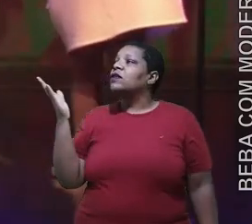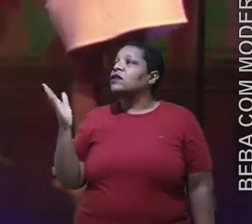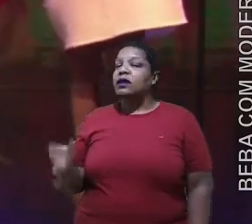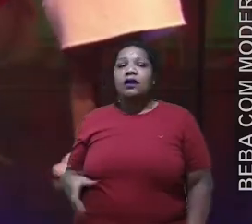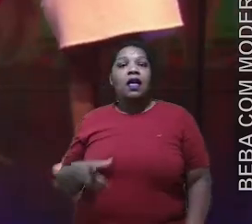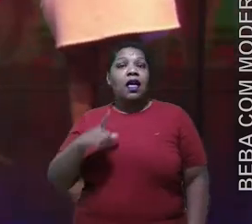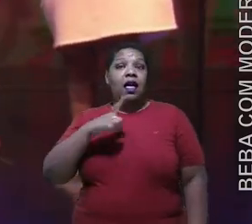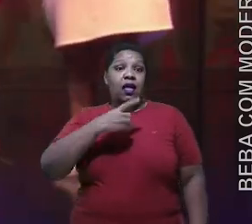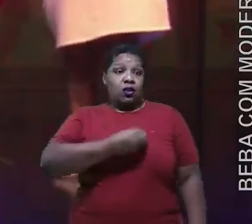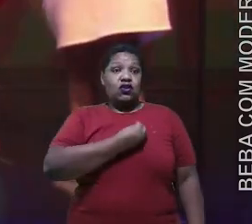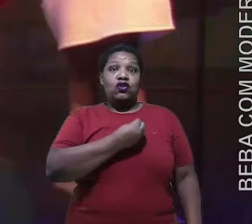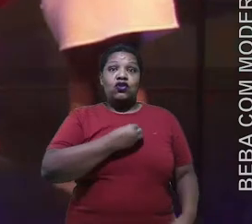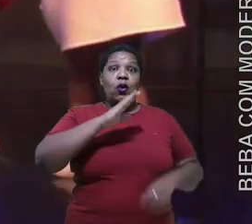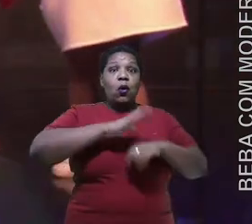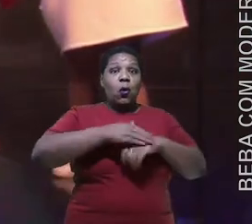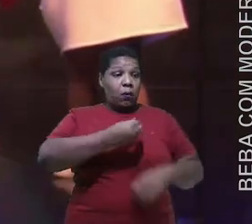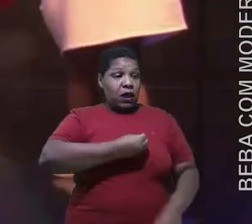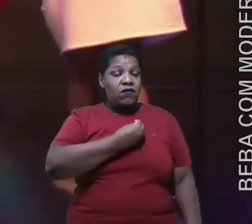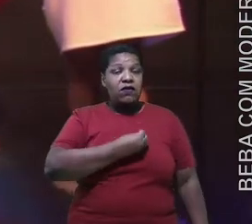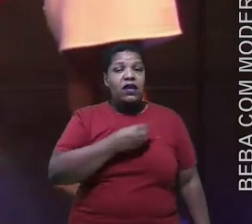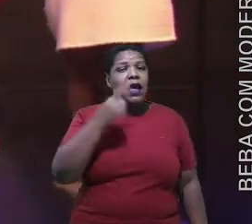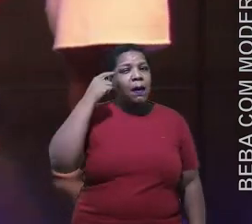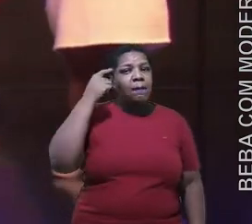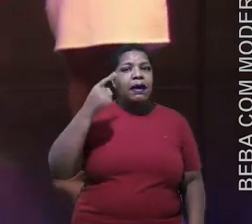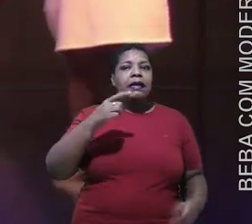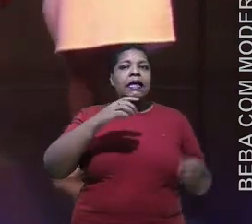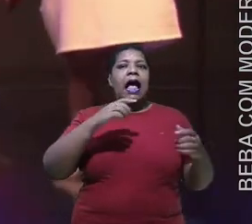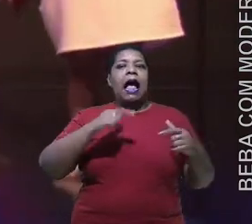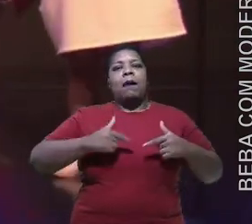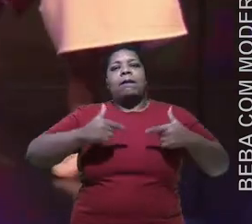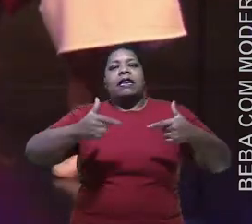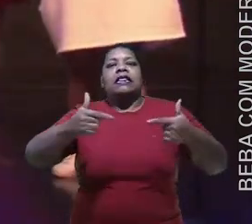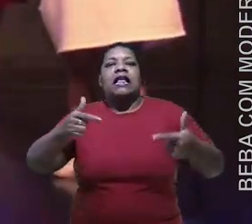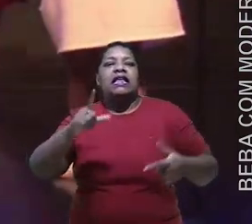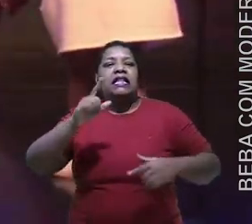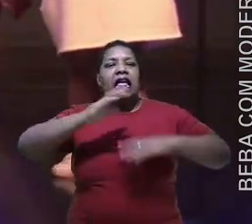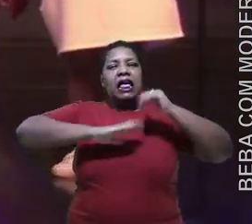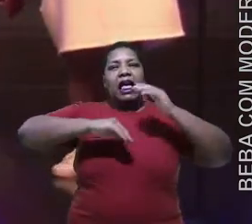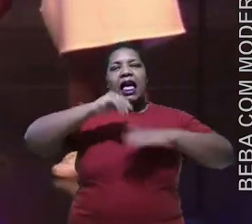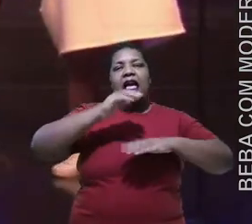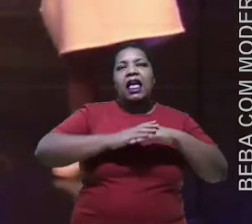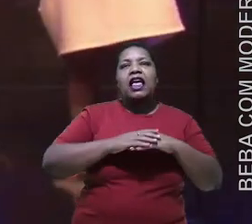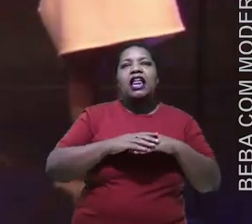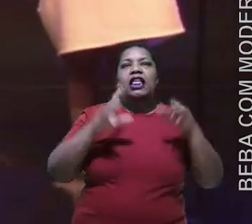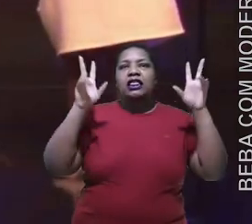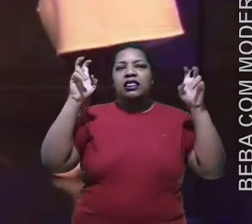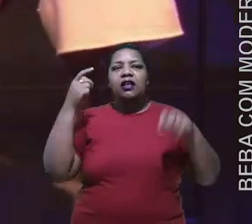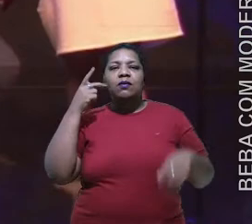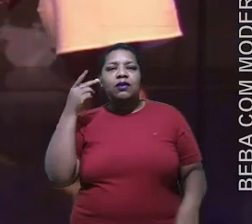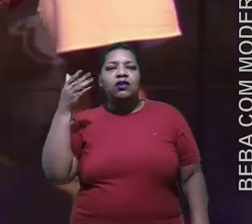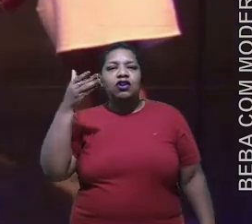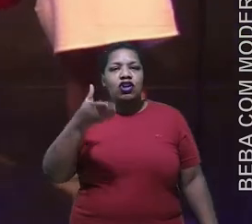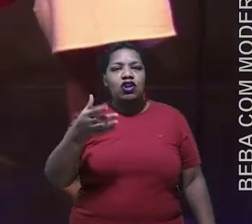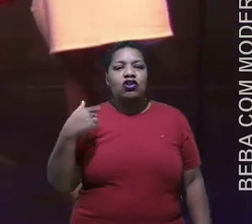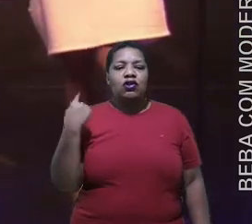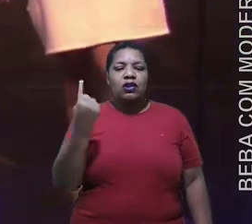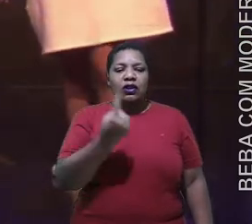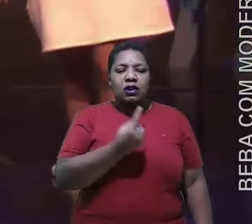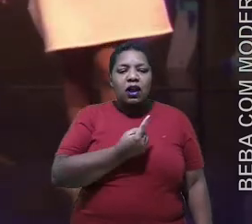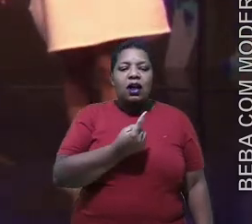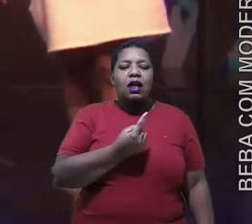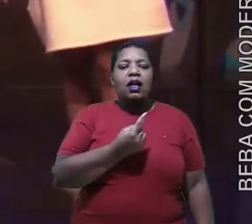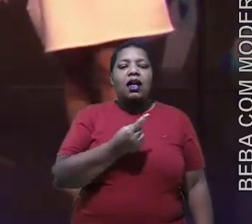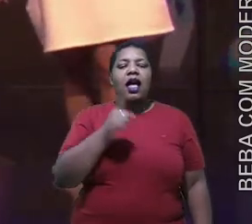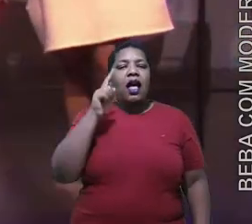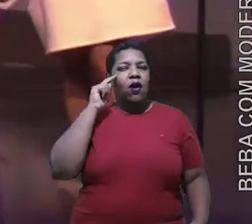sobreviver né Tem gente que acha que militância carreira ou que temos que a gente traz para superfície é